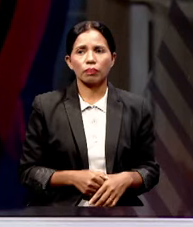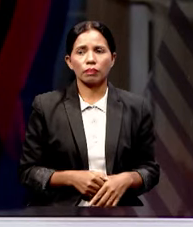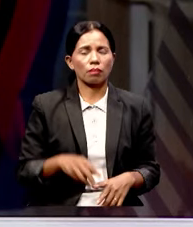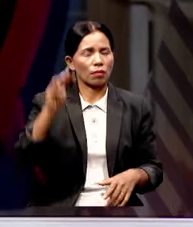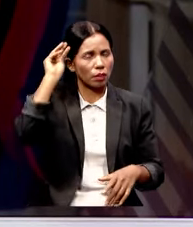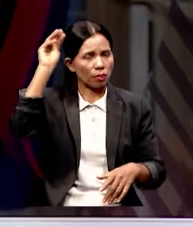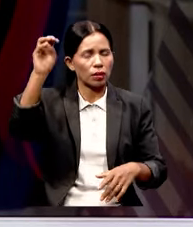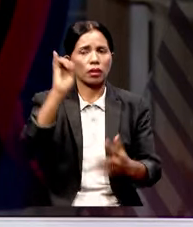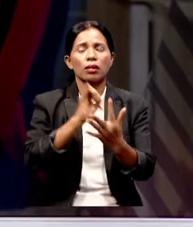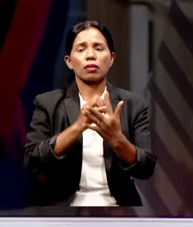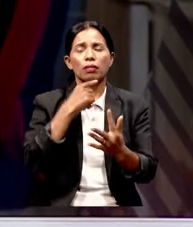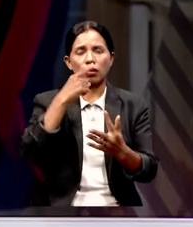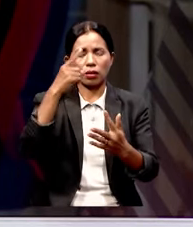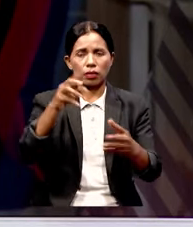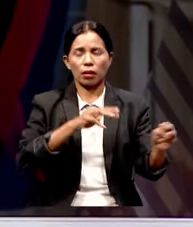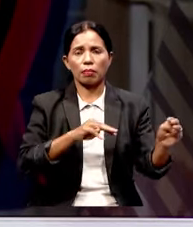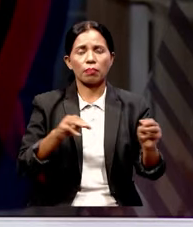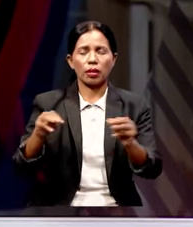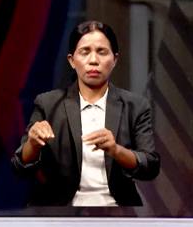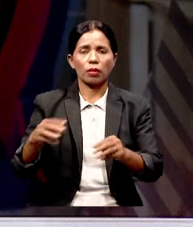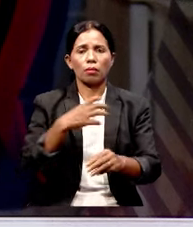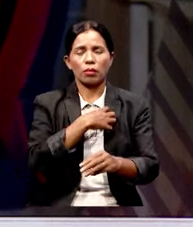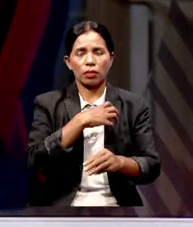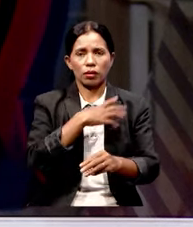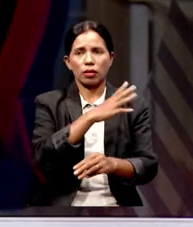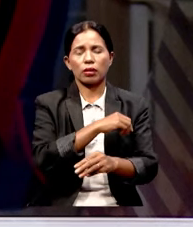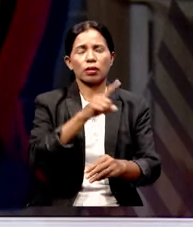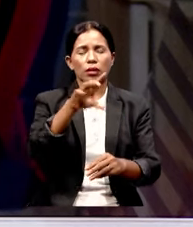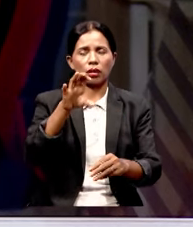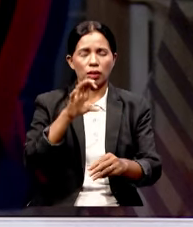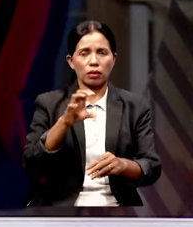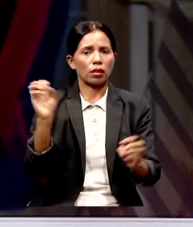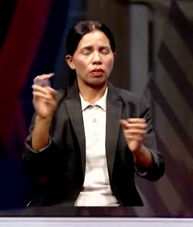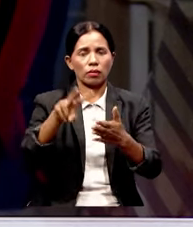Ministro Interior considera a reativação membro polícia ato cidadania nacional la viola lei.